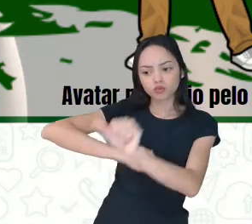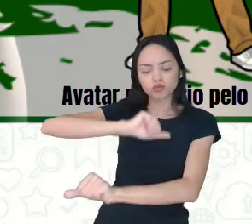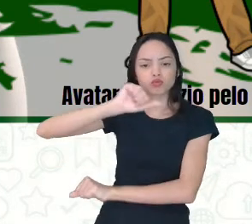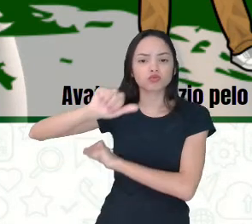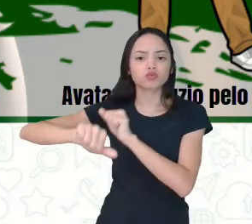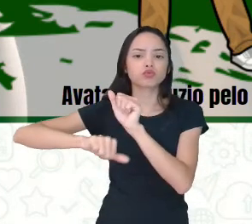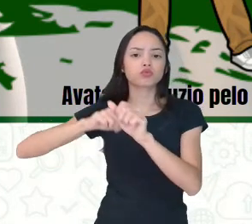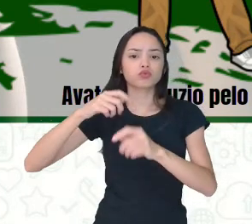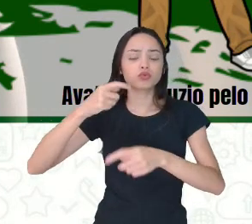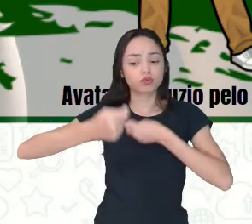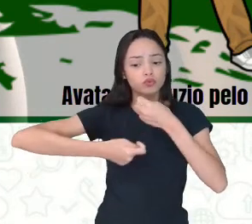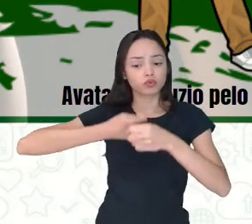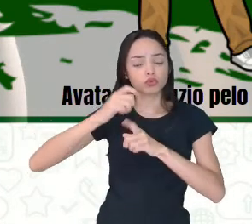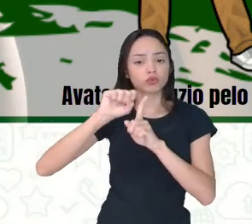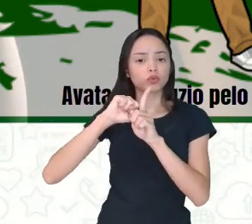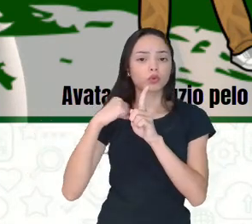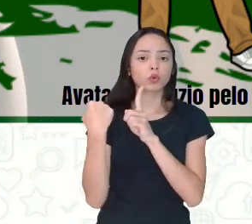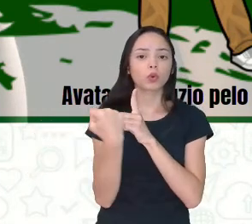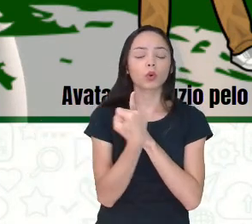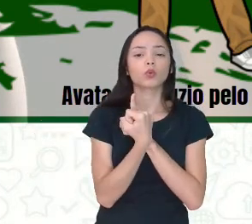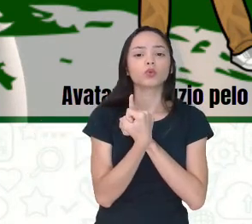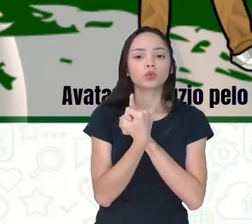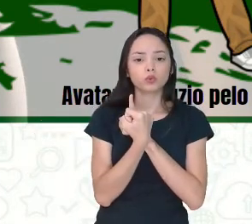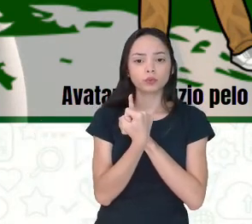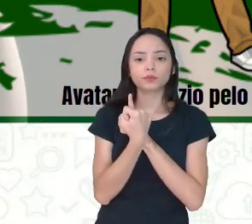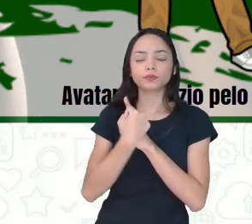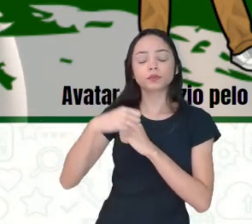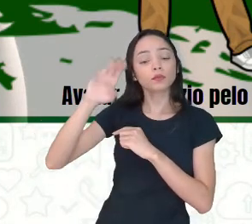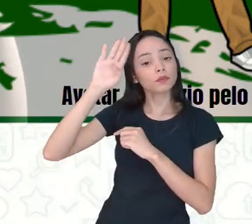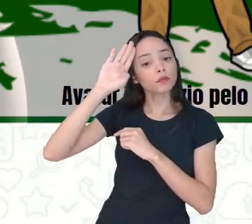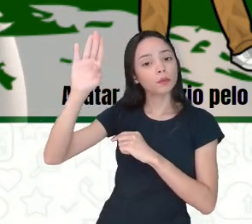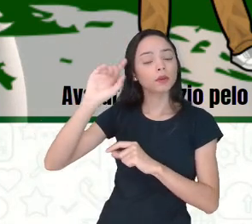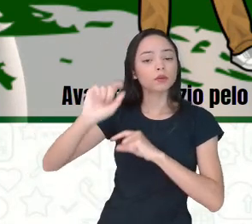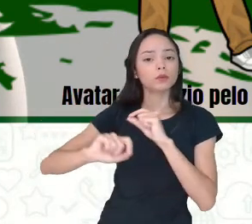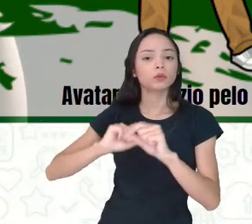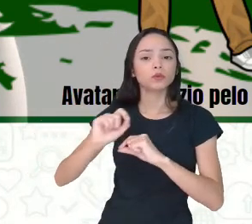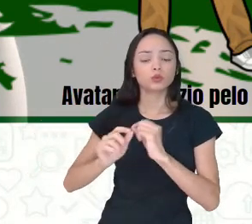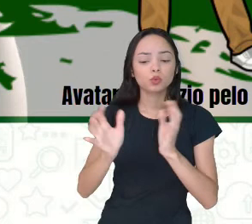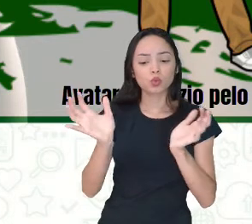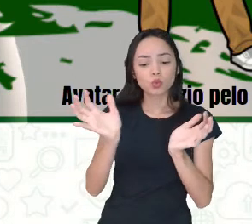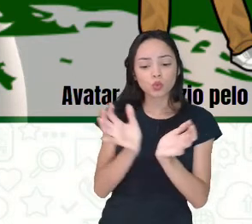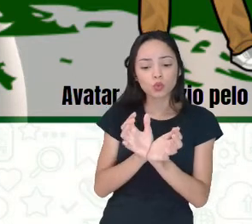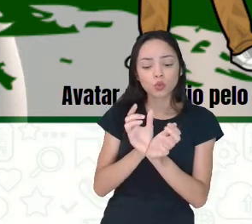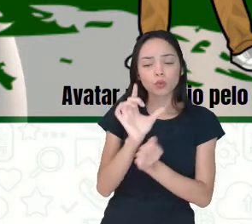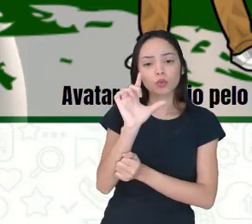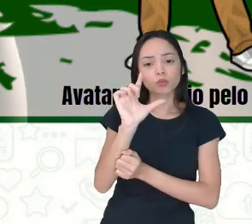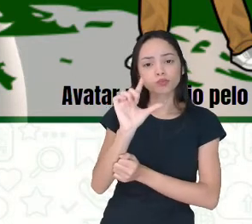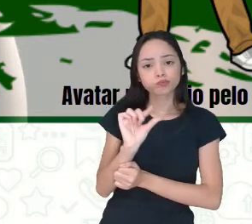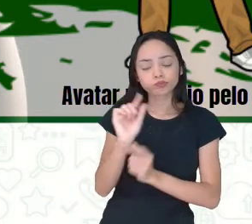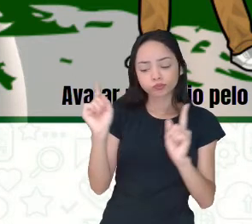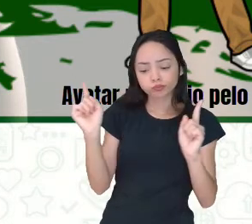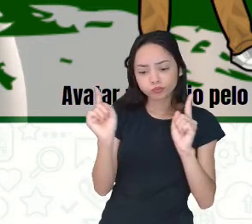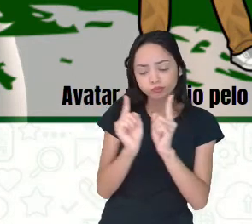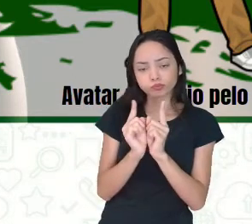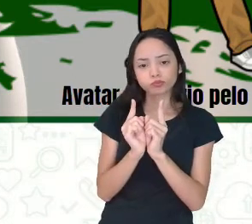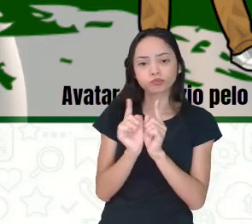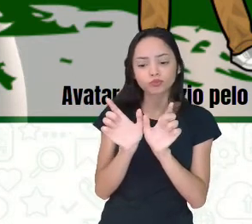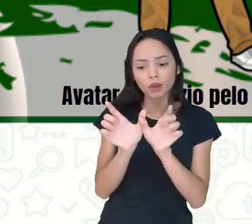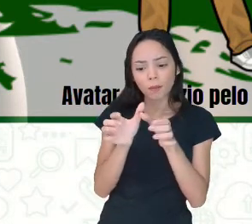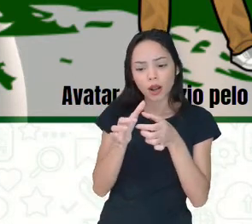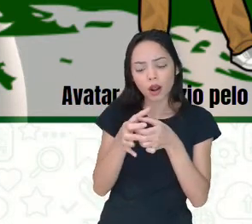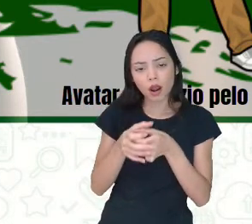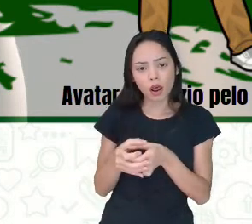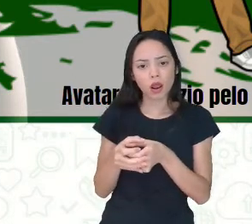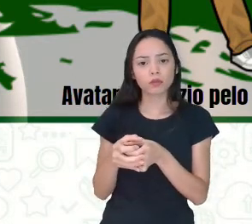e que não incluíram todos os setores da sociedade, principalmente os chamados grupos minoritários. Que tem uma questão interessante aí